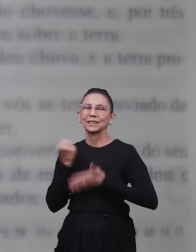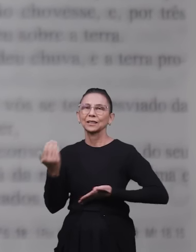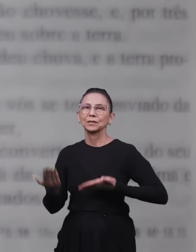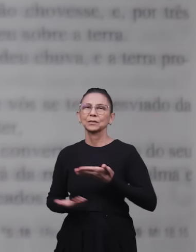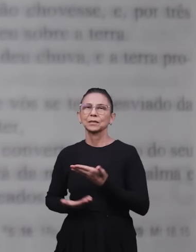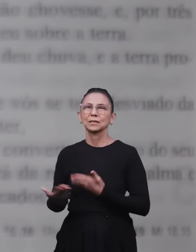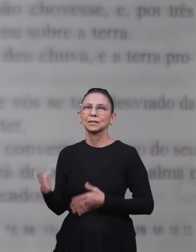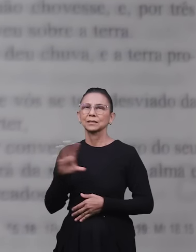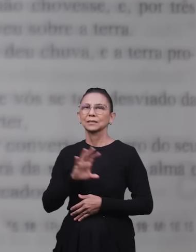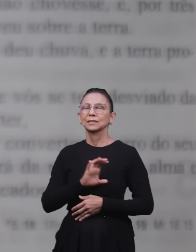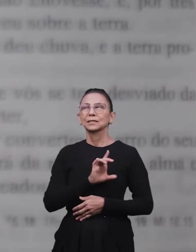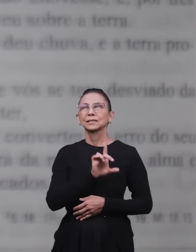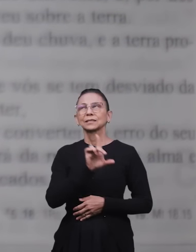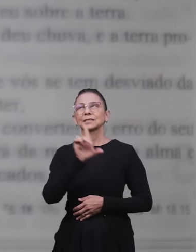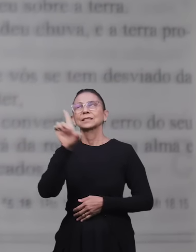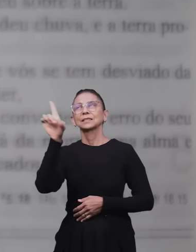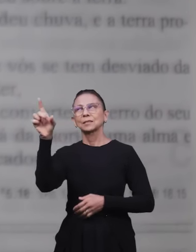dos